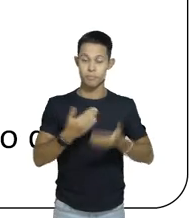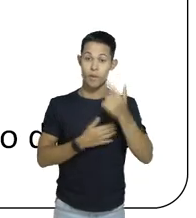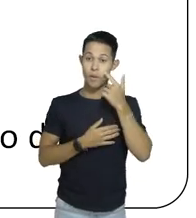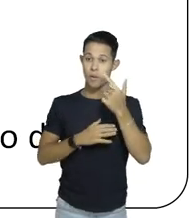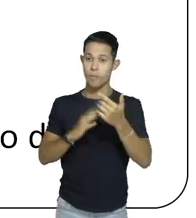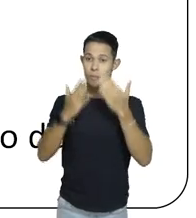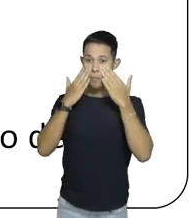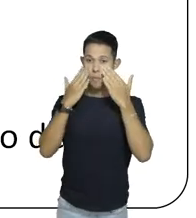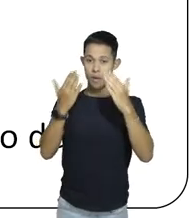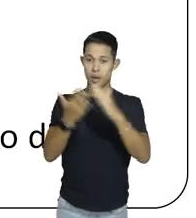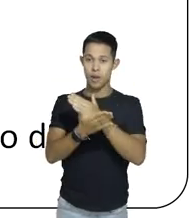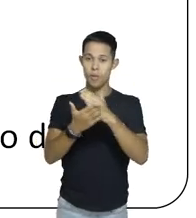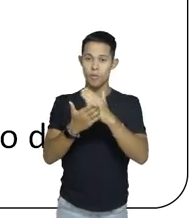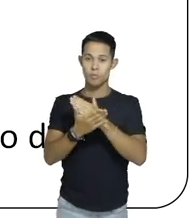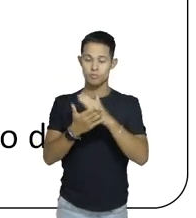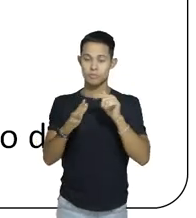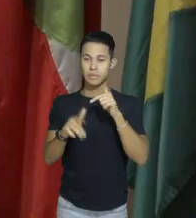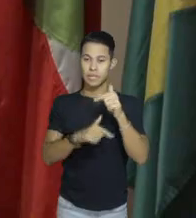gente tem